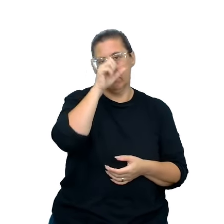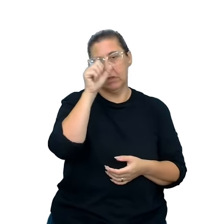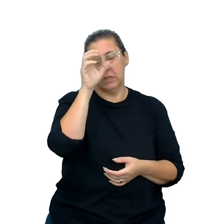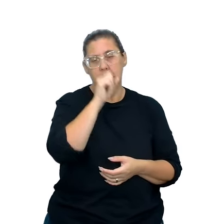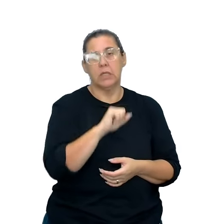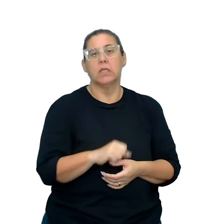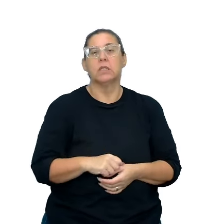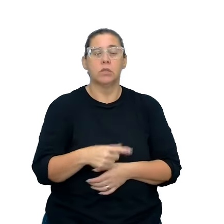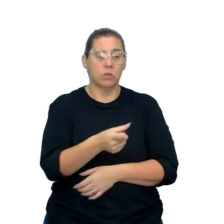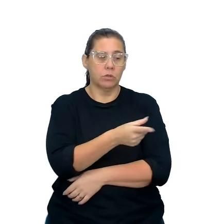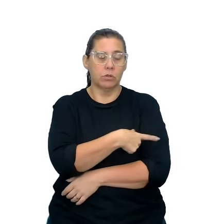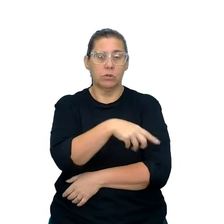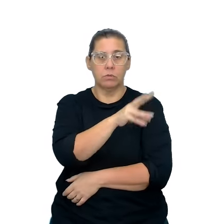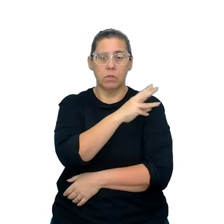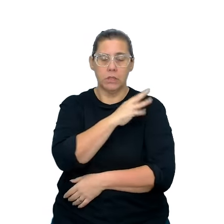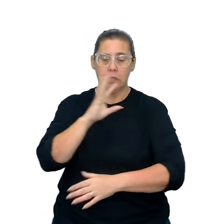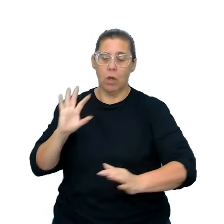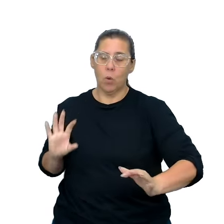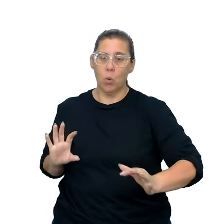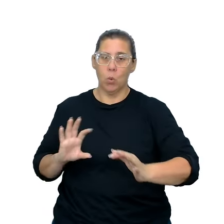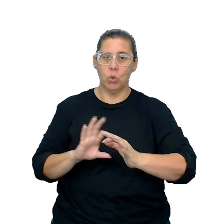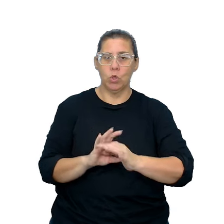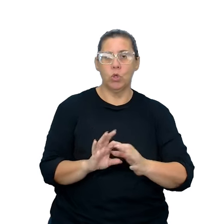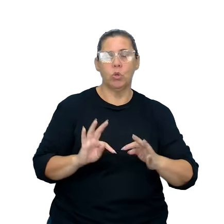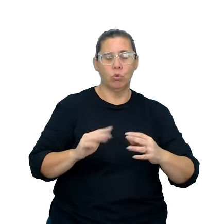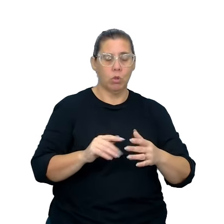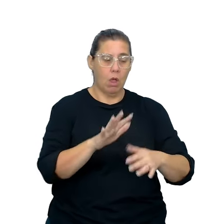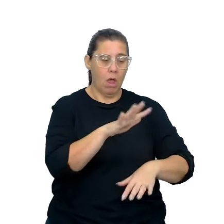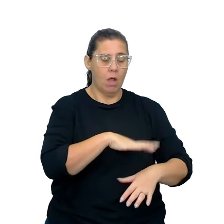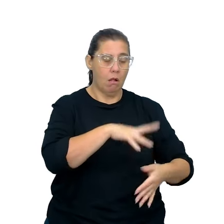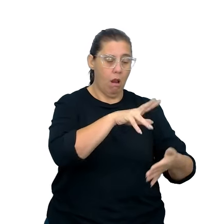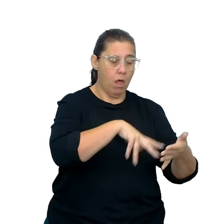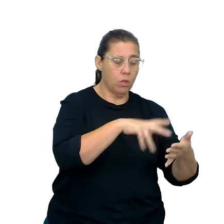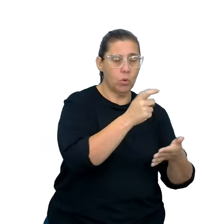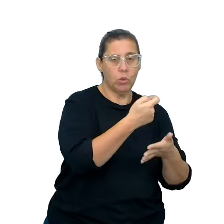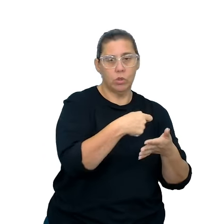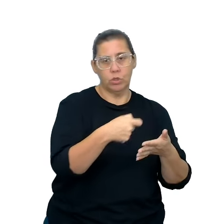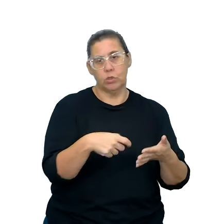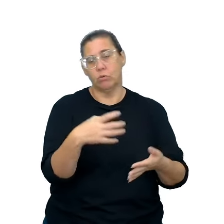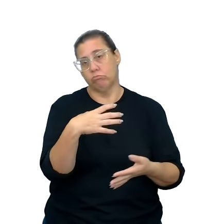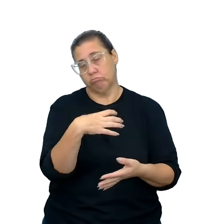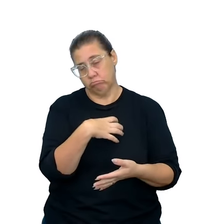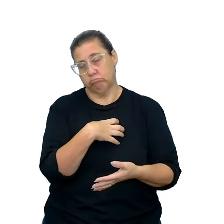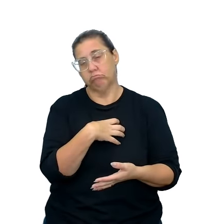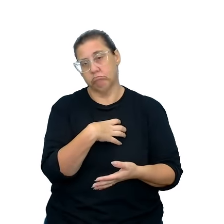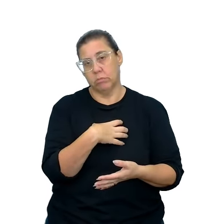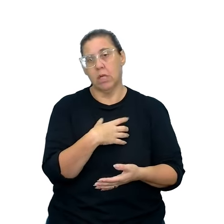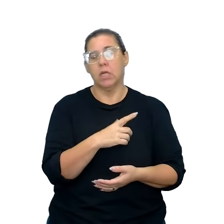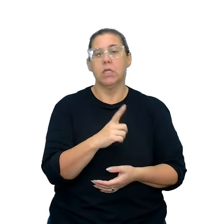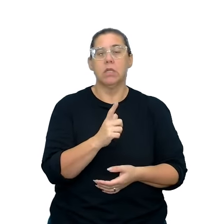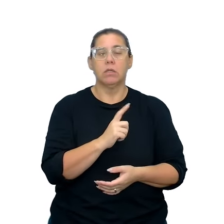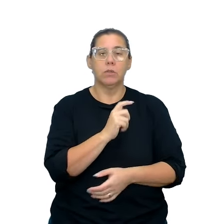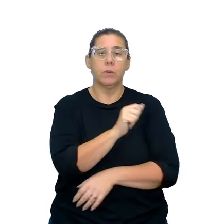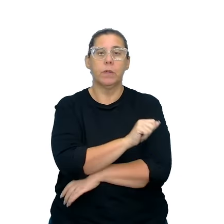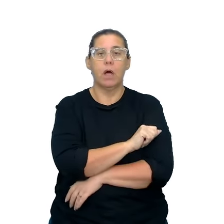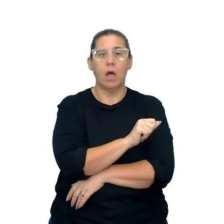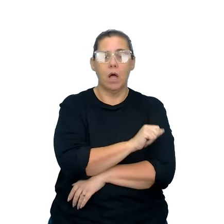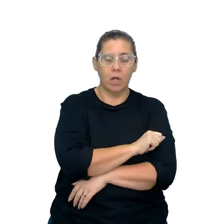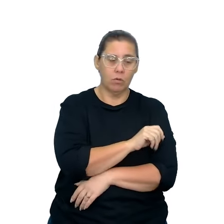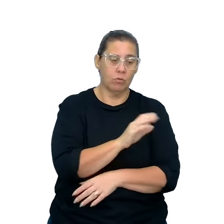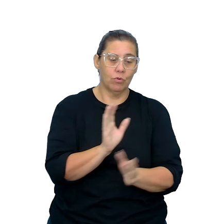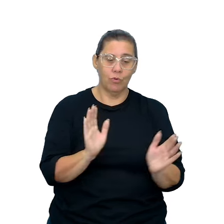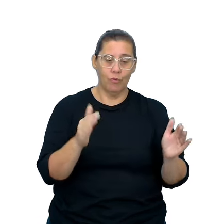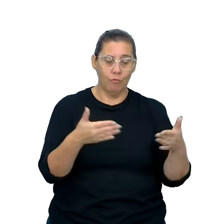ensino médio está articulada com os processos de leitura e escrita de maneira interativa, tendo os estudantes no centro